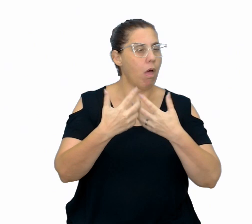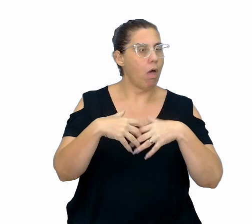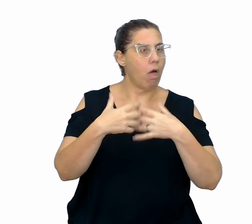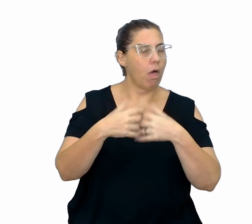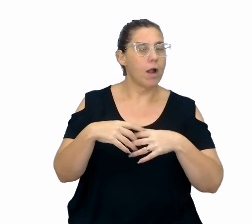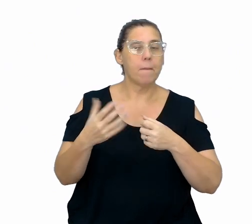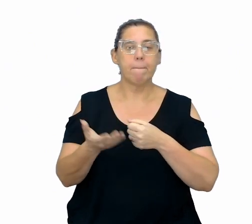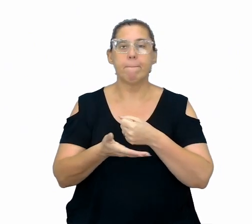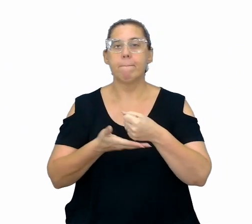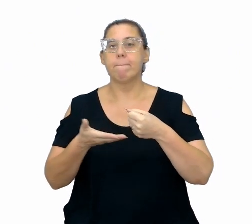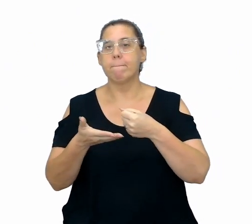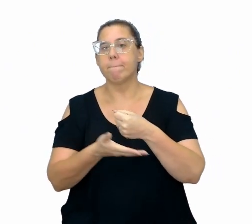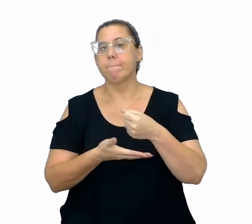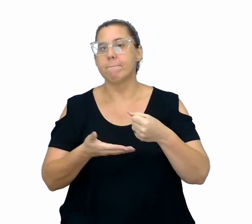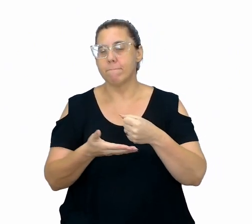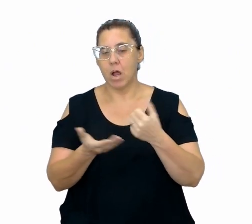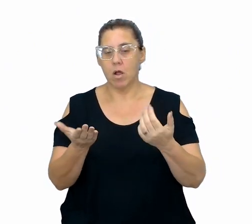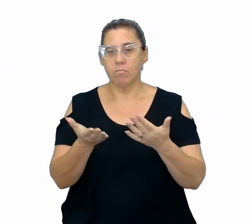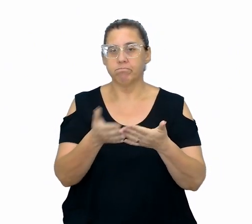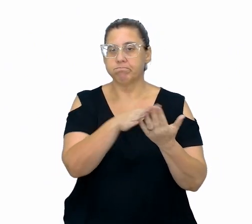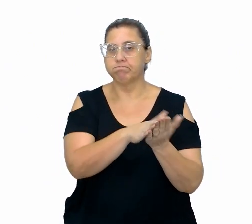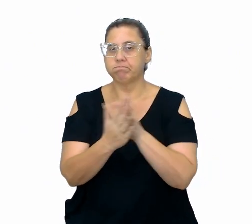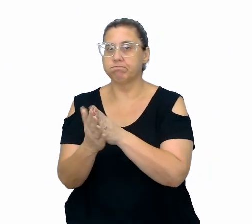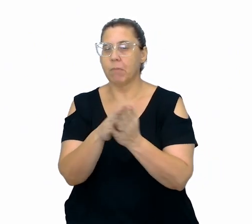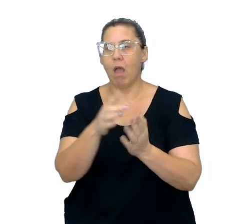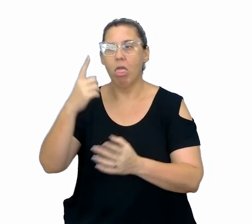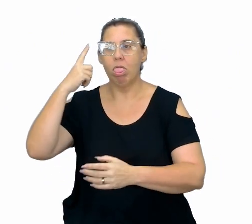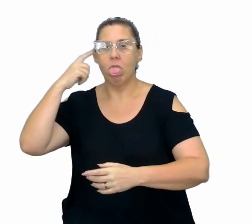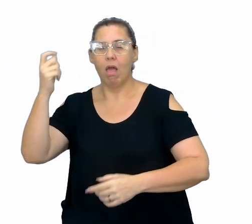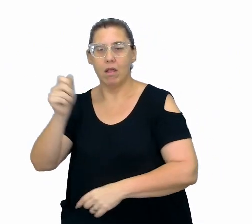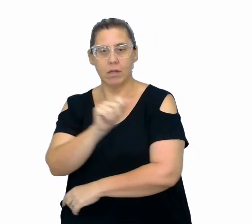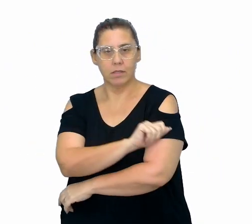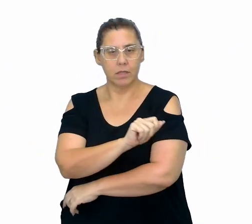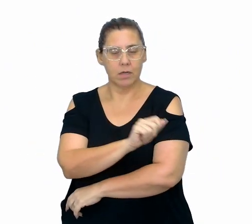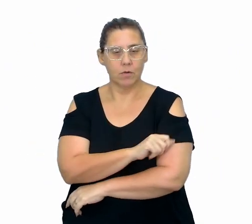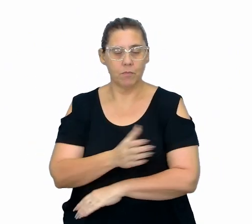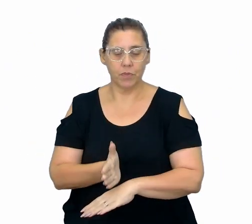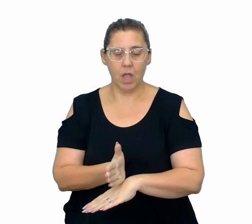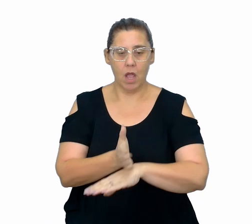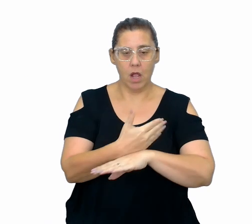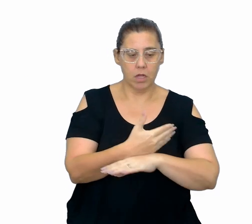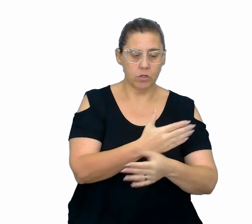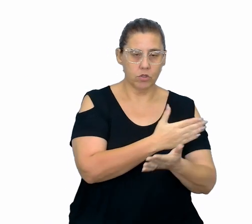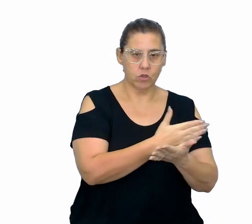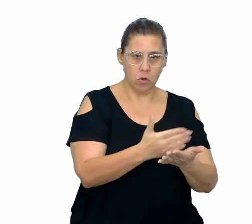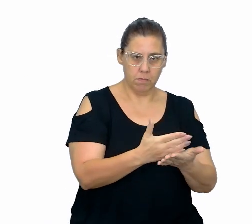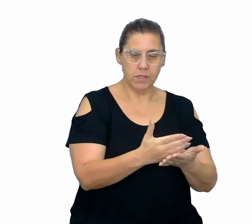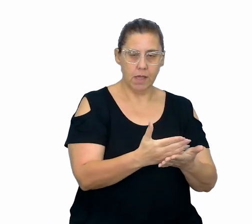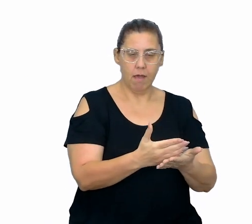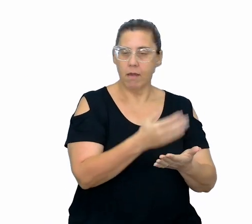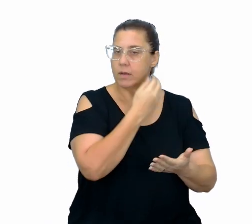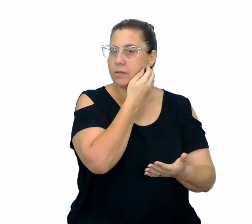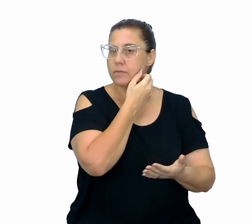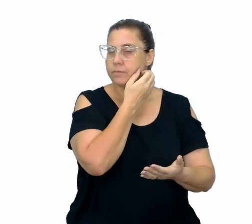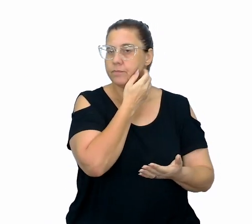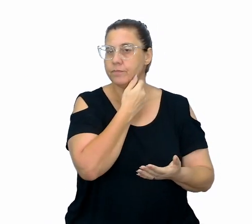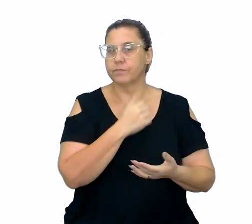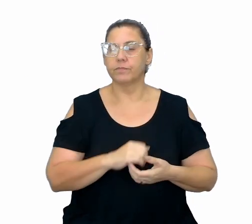com base no intercâmbio de ideia entre os estudantes. Antes de iniciar,